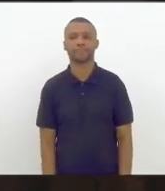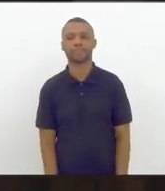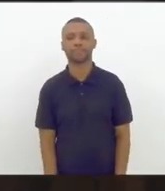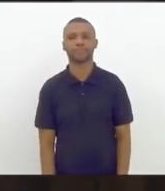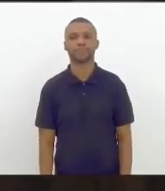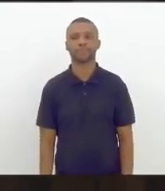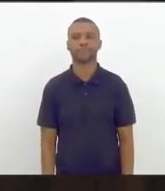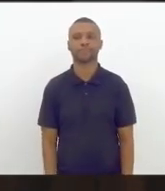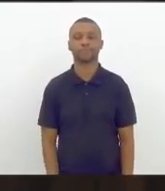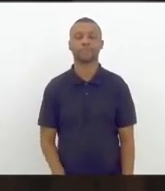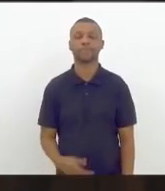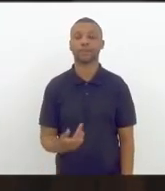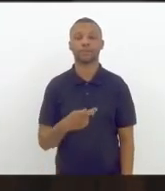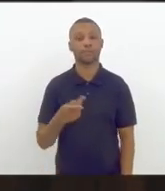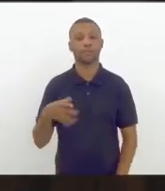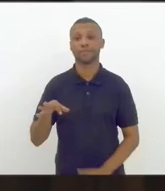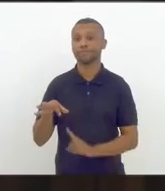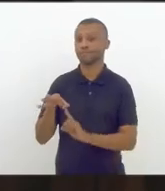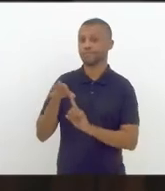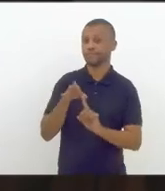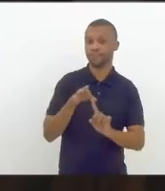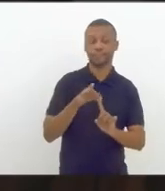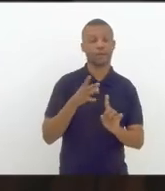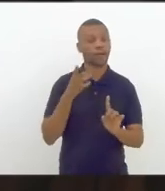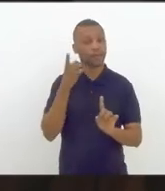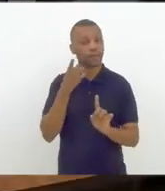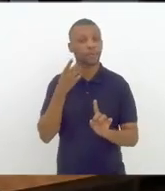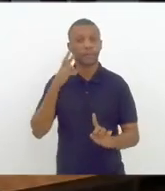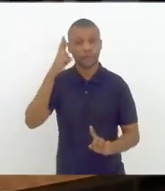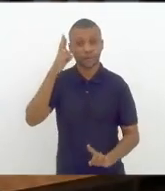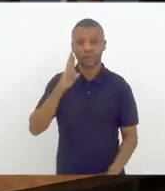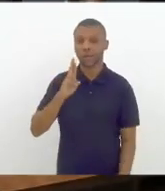Presidência, designa a relatora, a deputada Renata Souza.